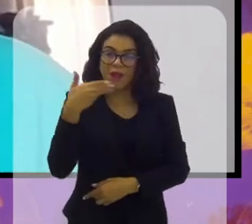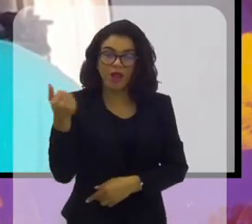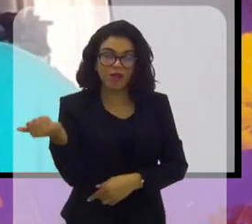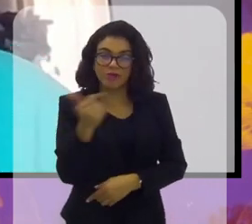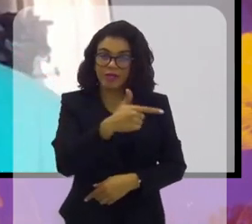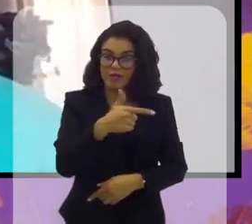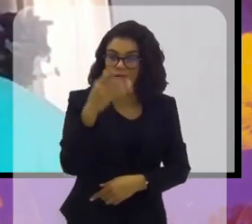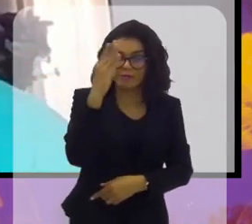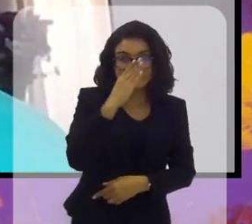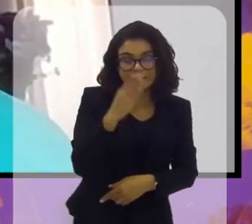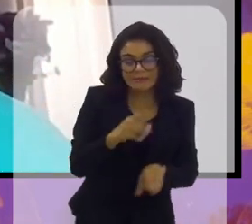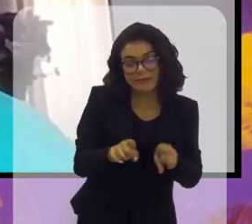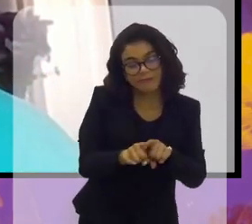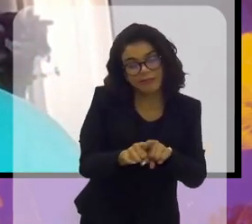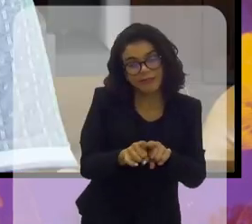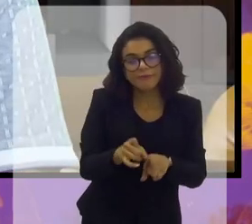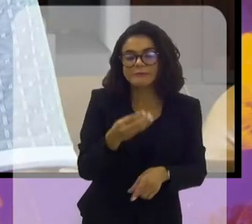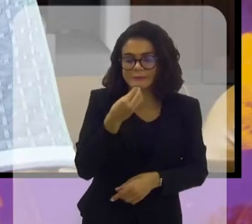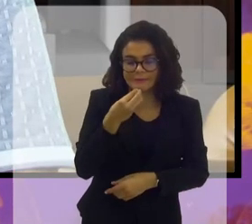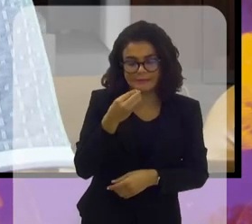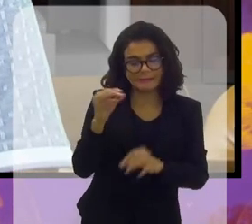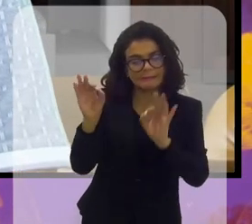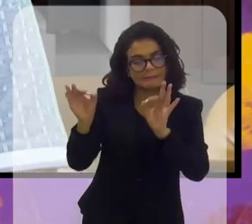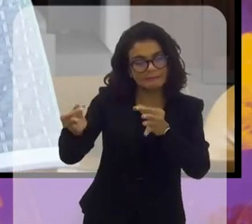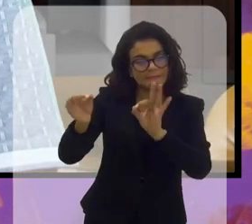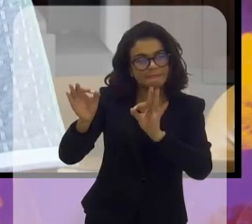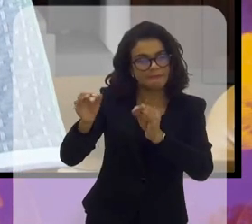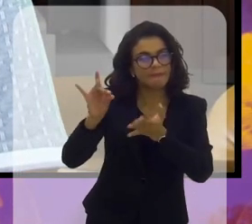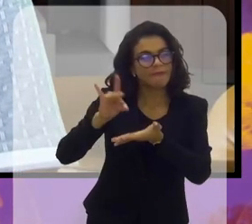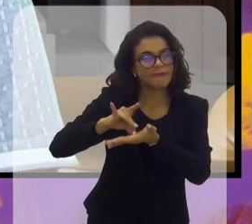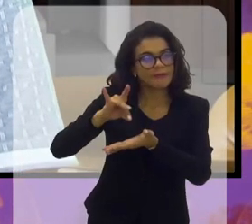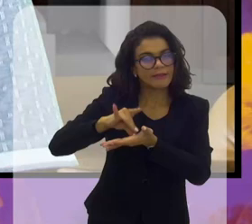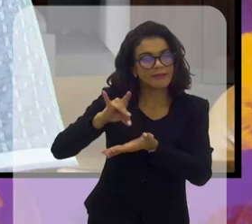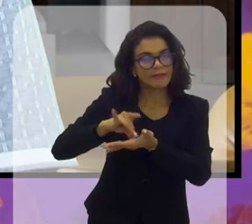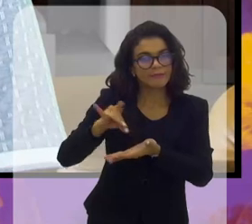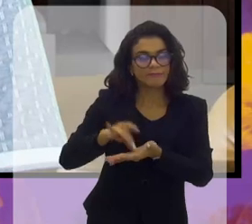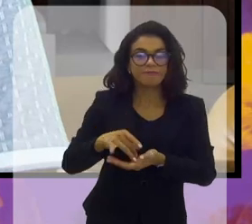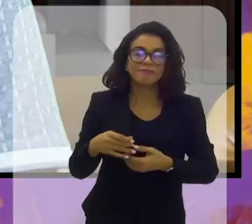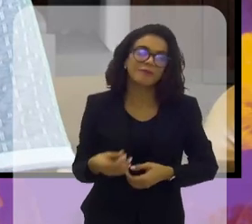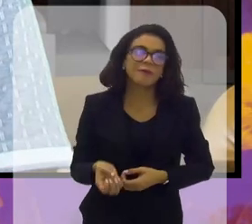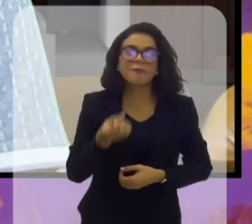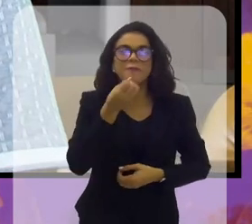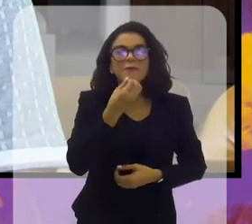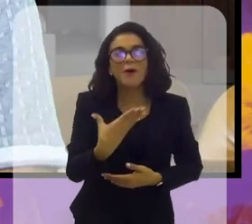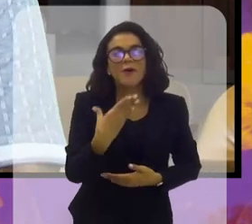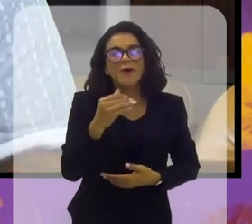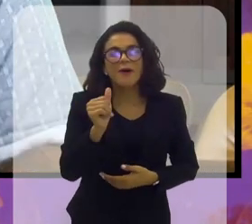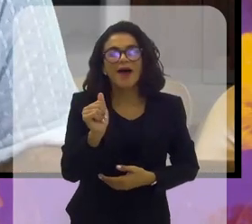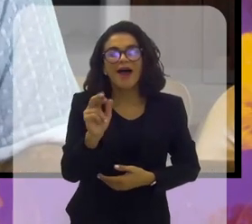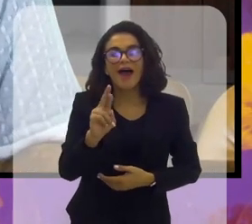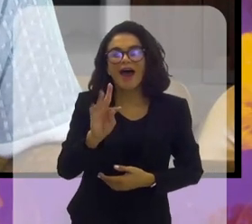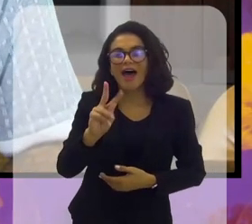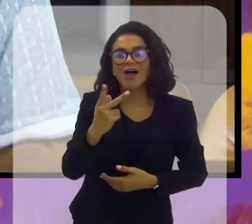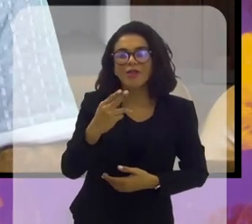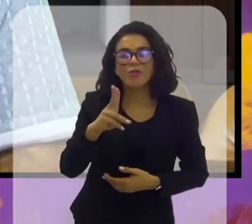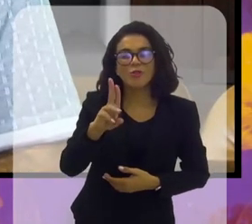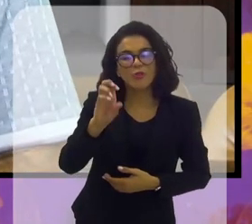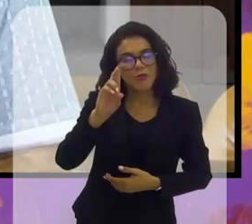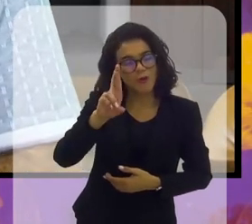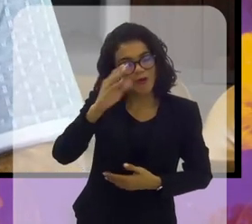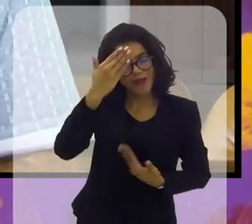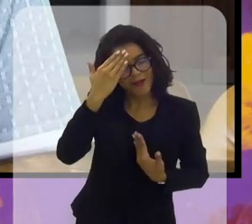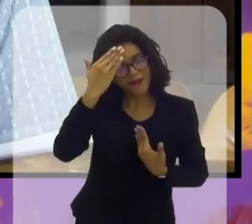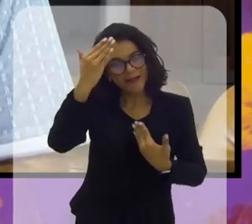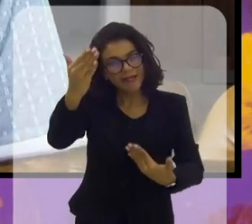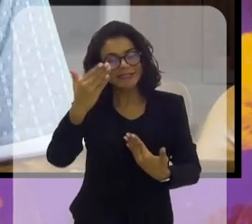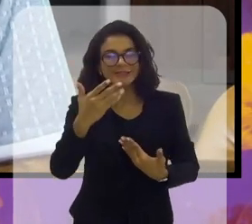é proporcionalmente maior. E melhor, Simples né? assim. Com certeza. É verdade. Simples assim. É verdade. Bom, Arthur Melo, eu quero